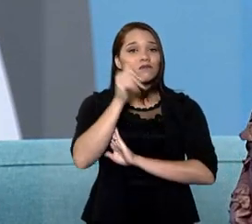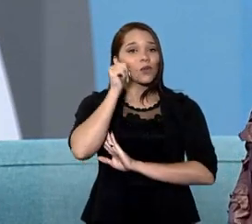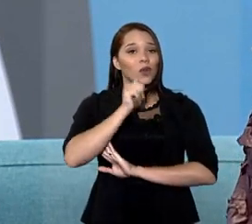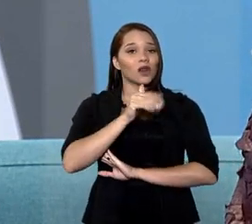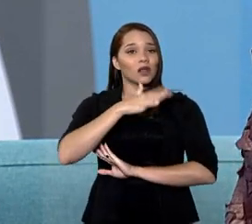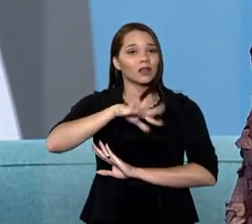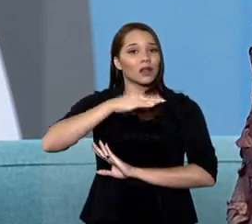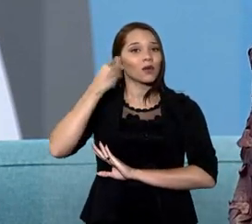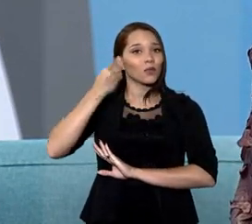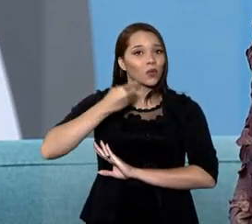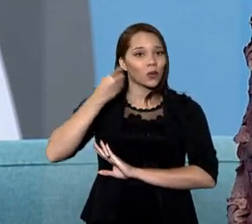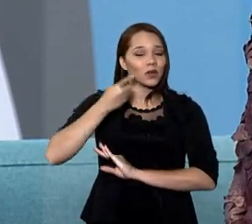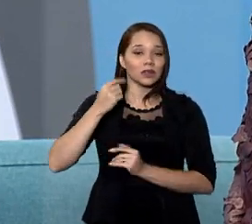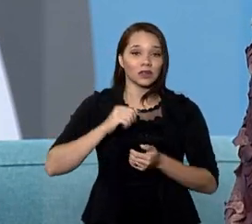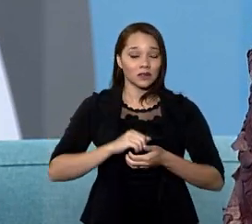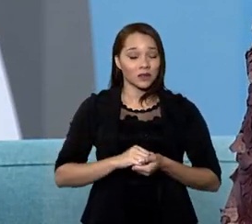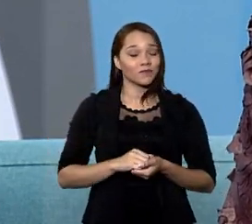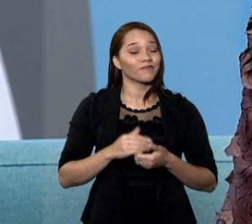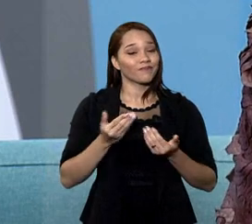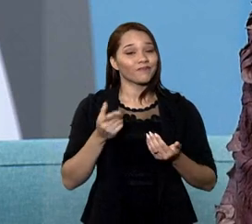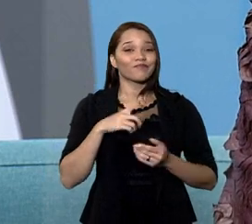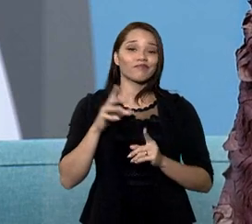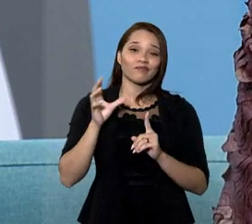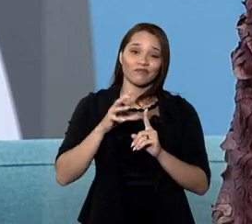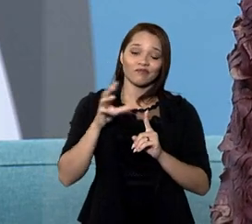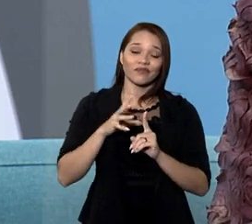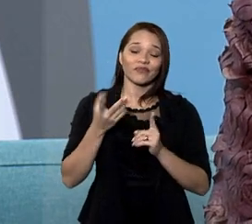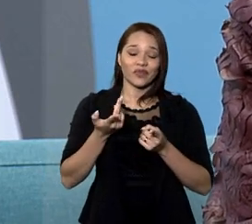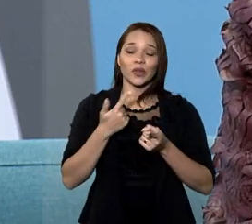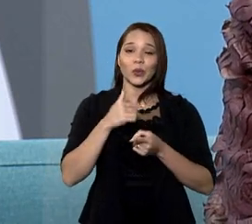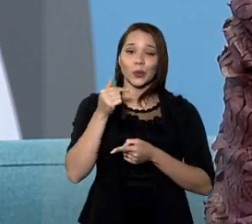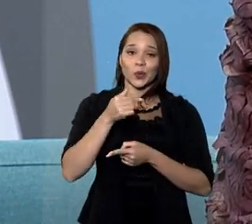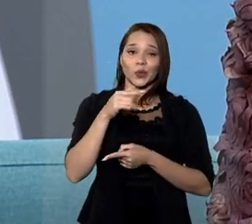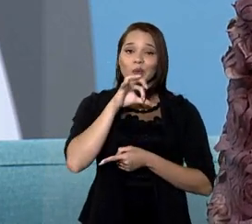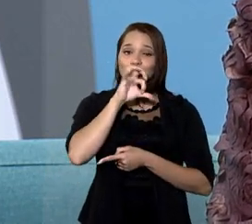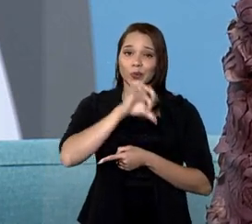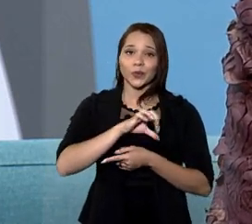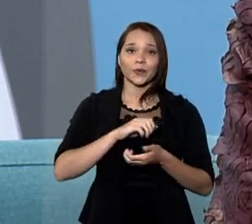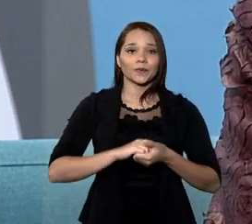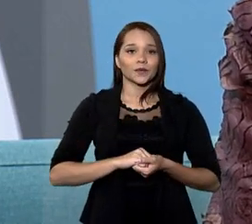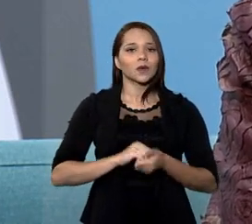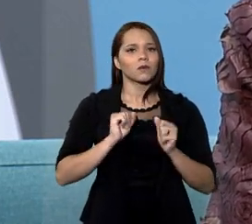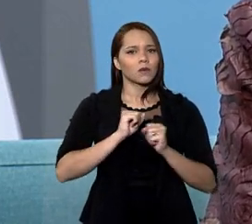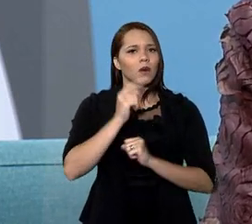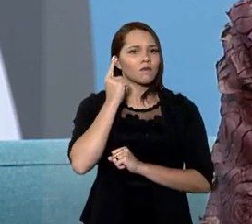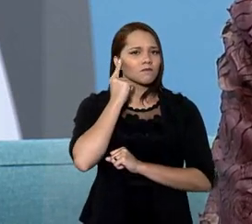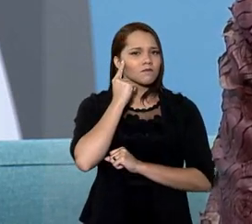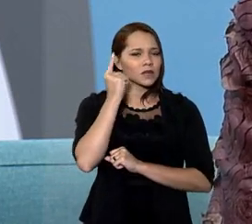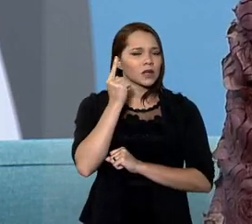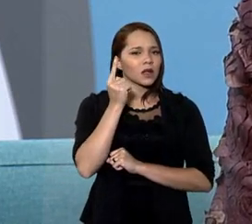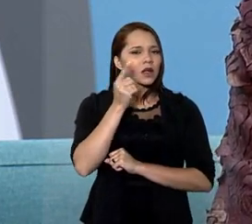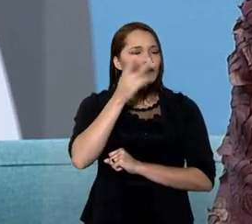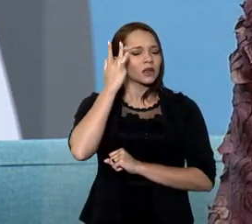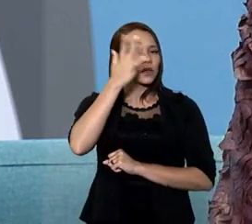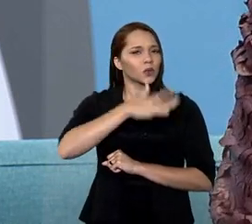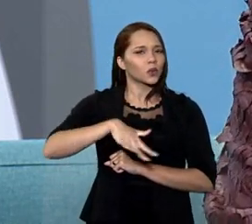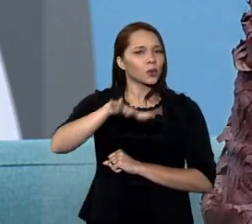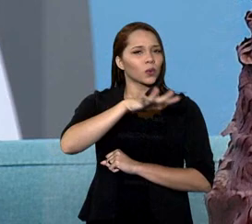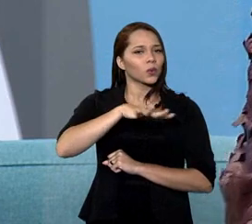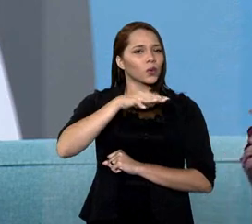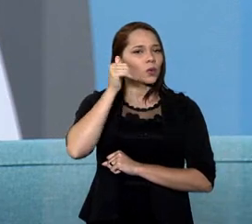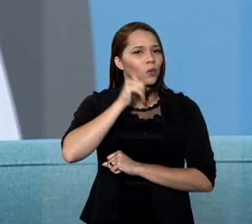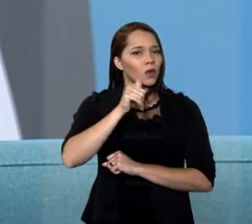das mulheres na política então isso e fazem efeito é claro que você pode pensar aqui nem